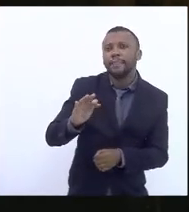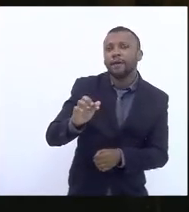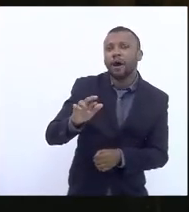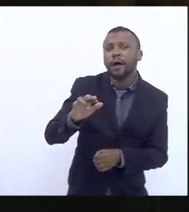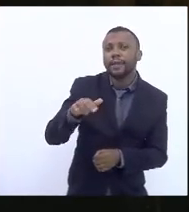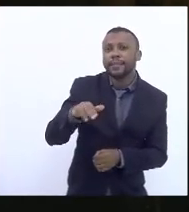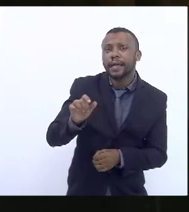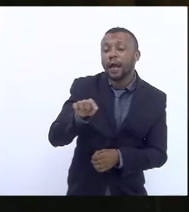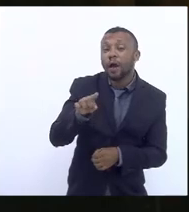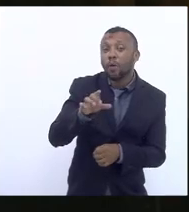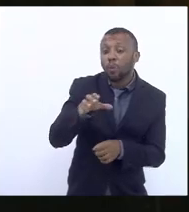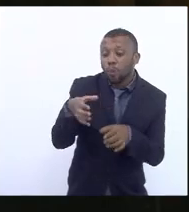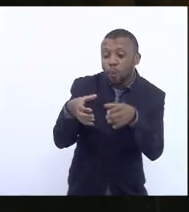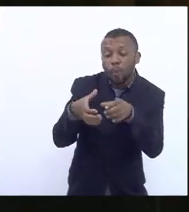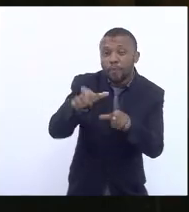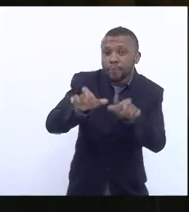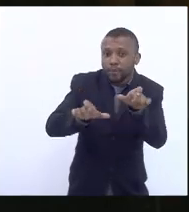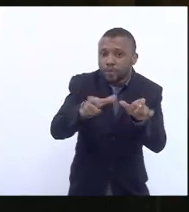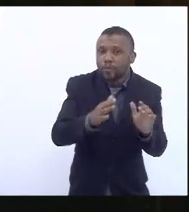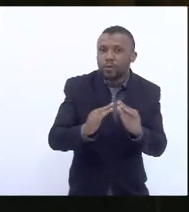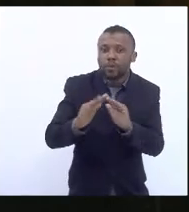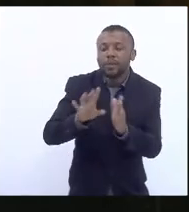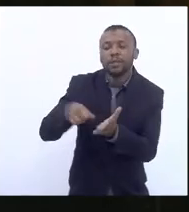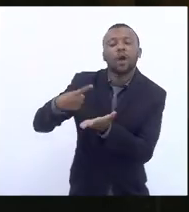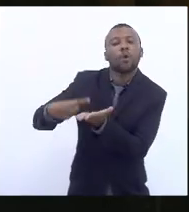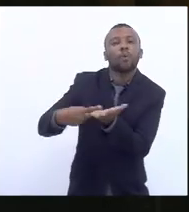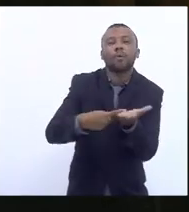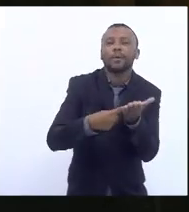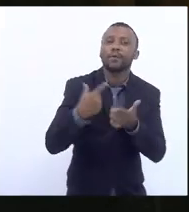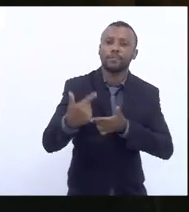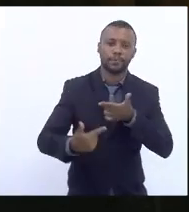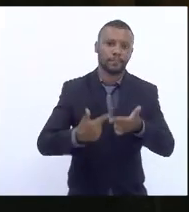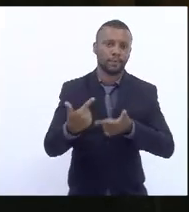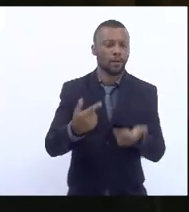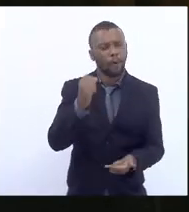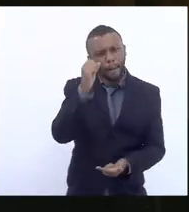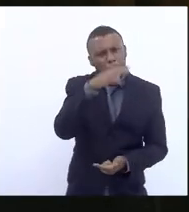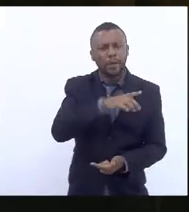comprometeu em realizar aquele serviço. Um absurdo, um absurdo.